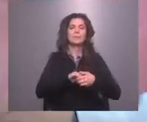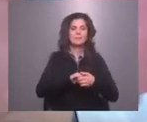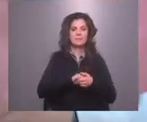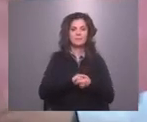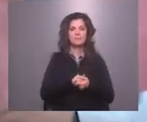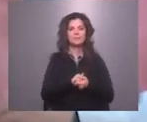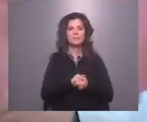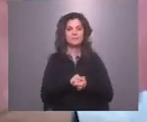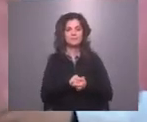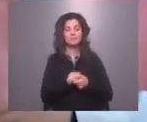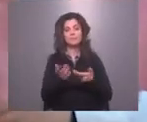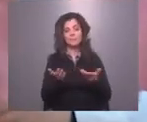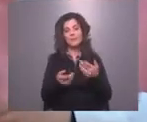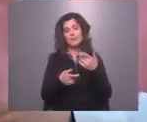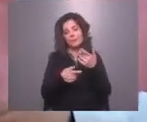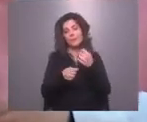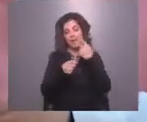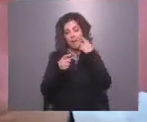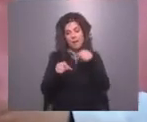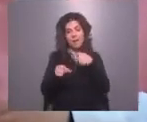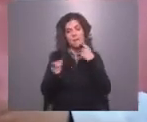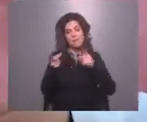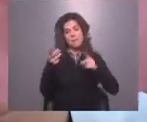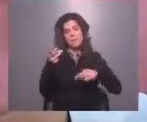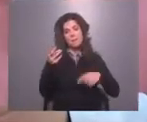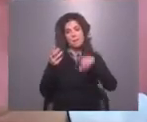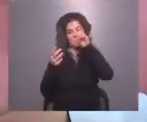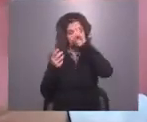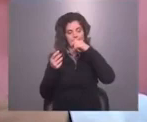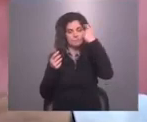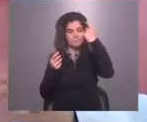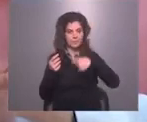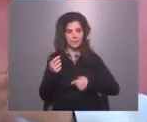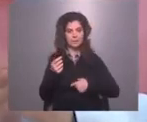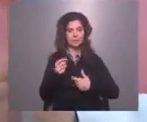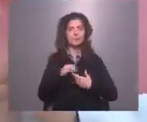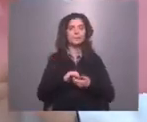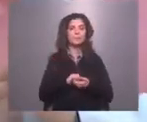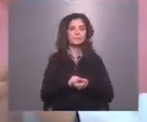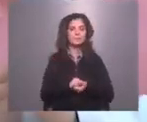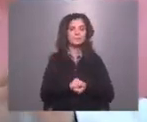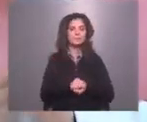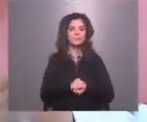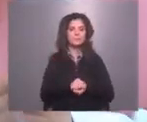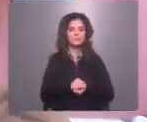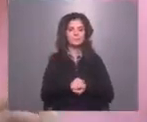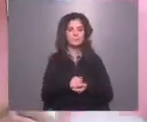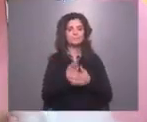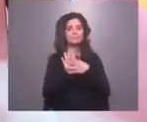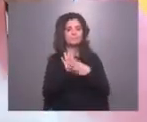pecados. Fazei isto em memória de mim.